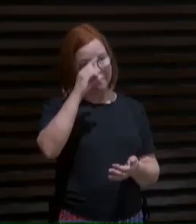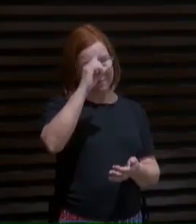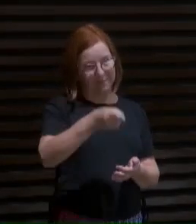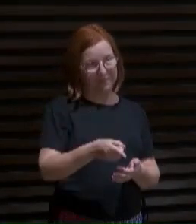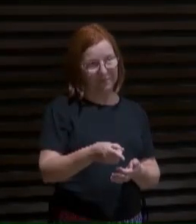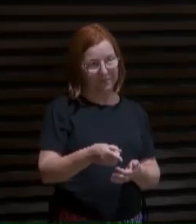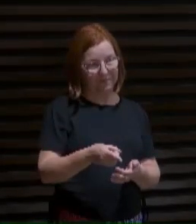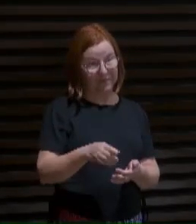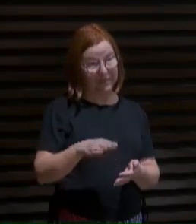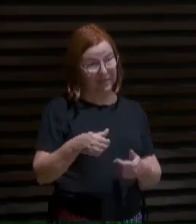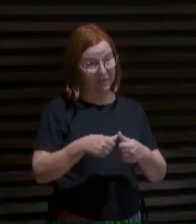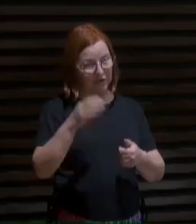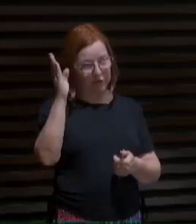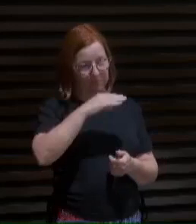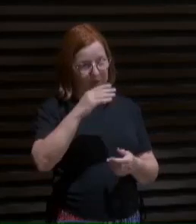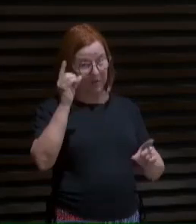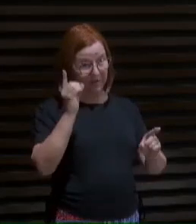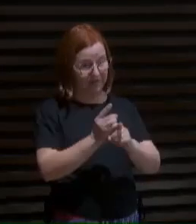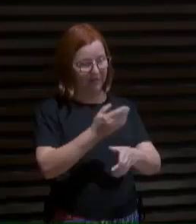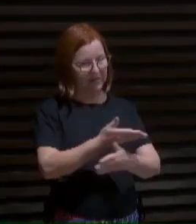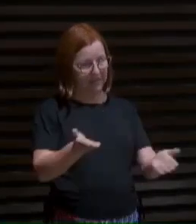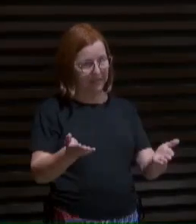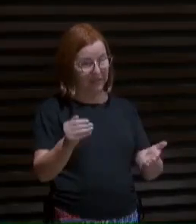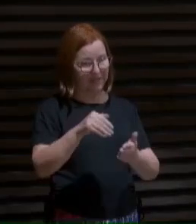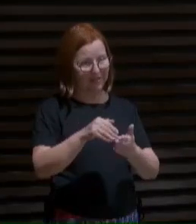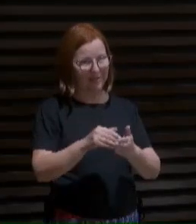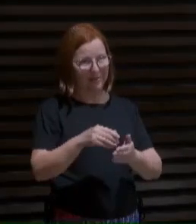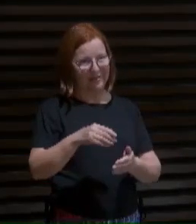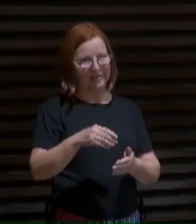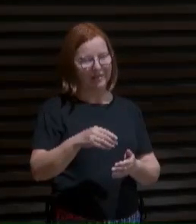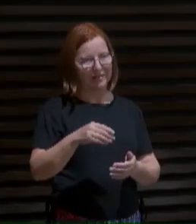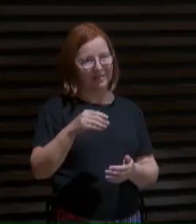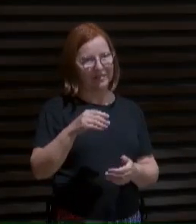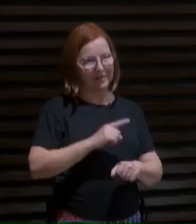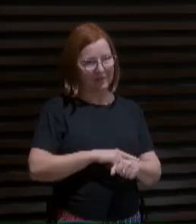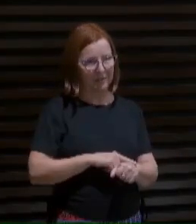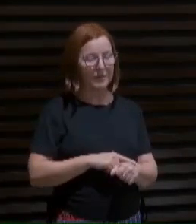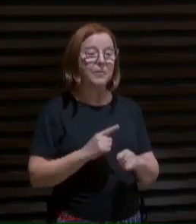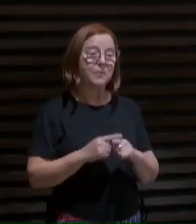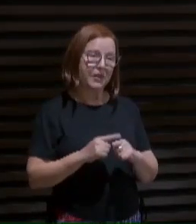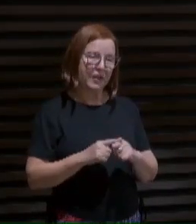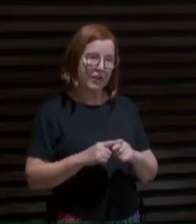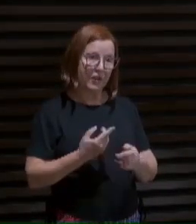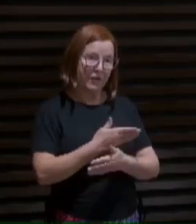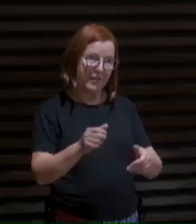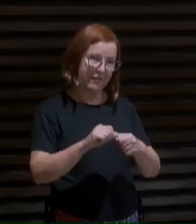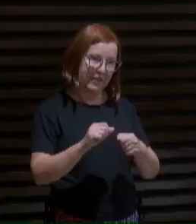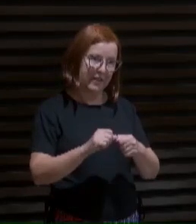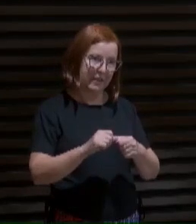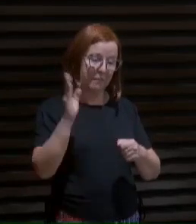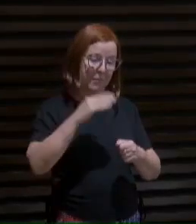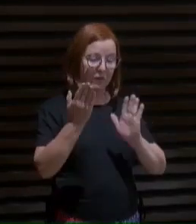Então este mal vos alcançará nos últimos dias, porque fareis mal perante